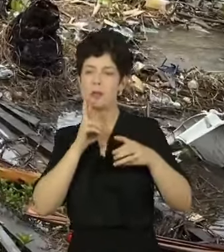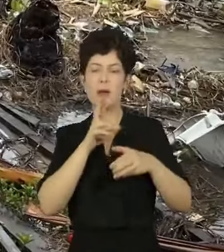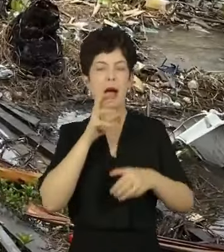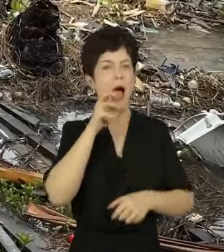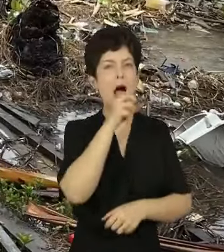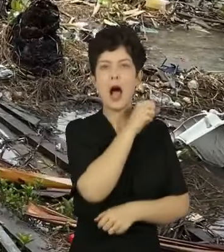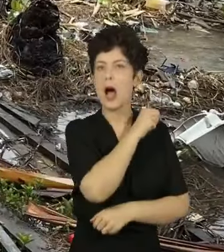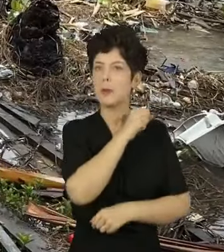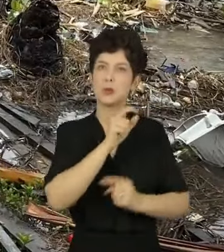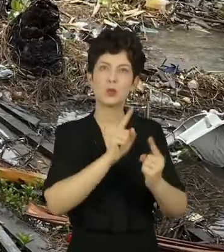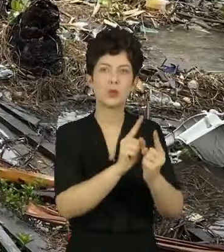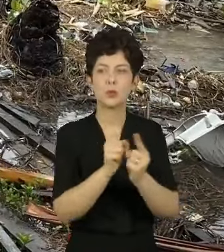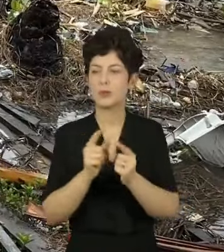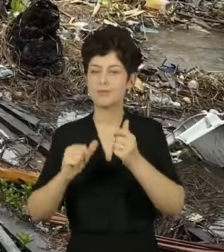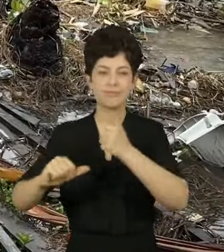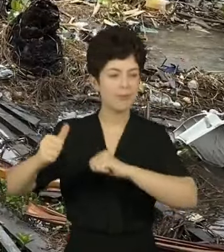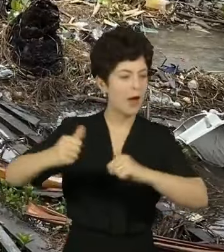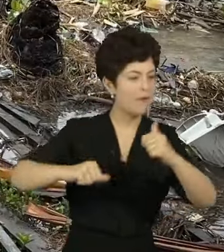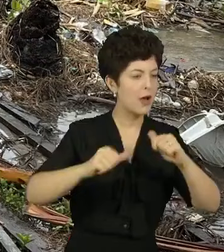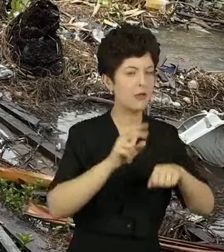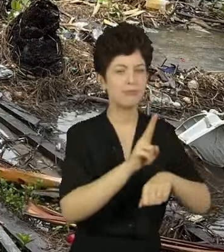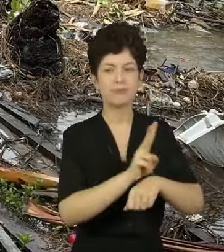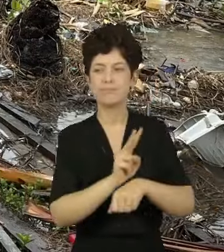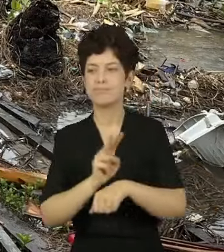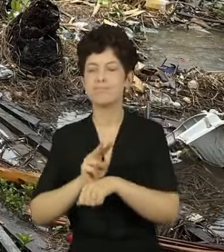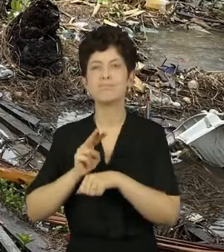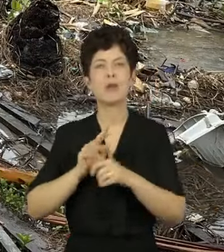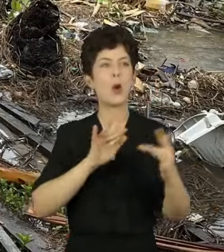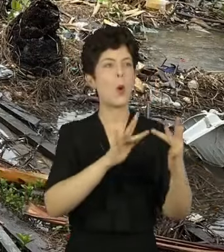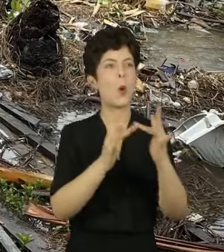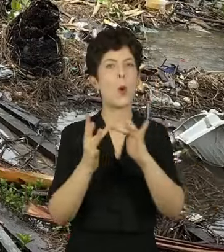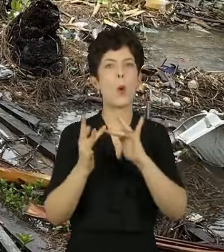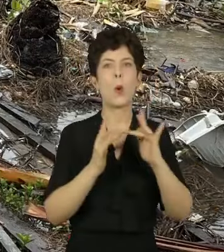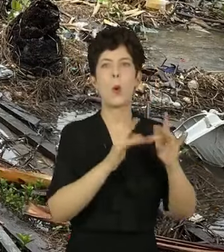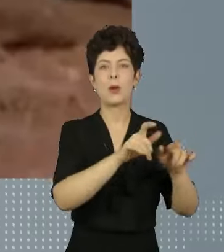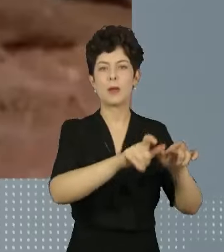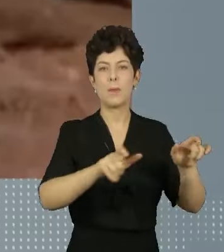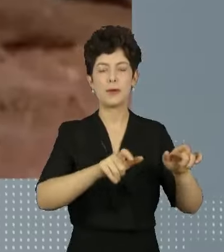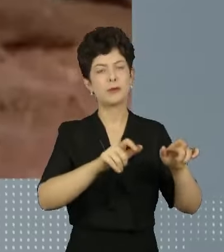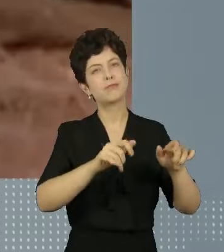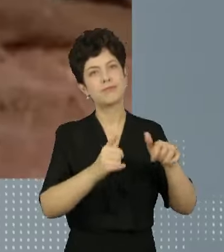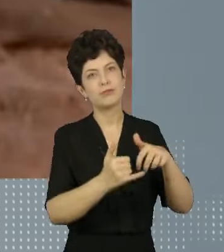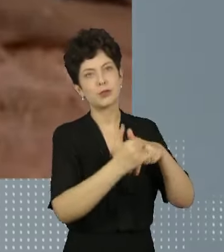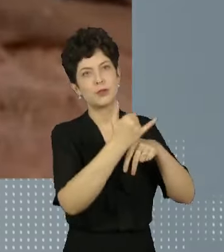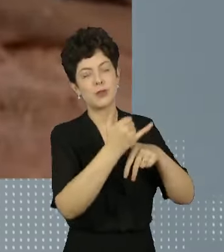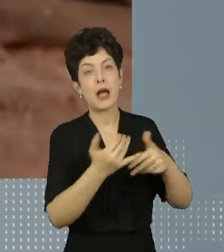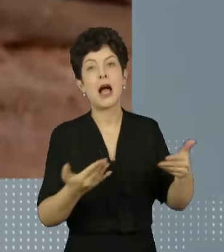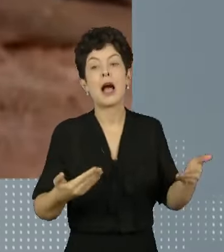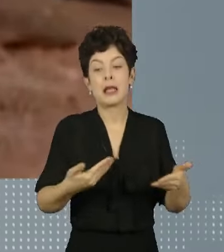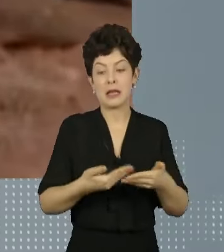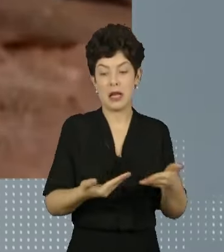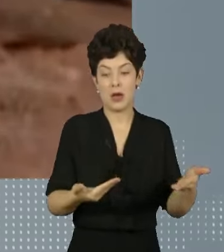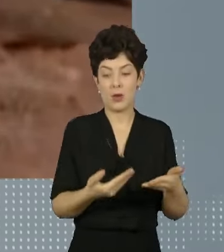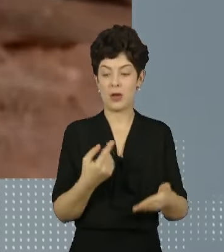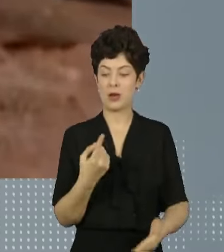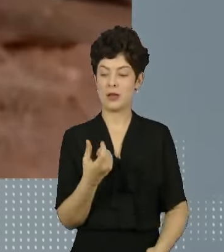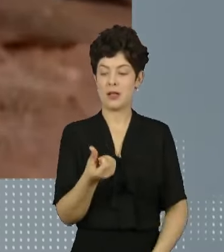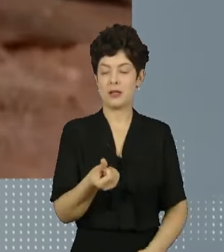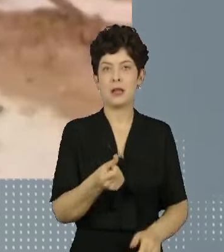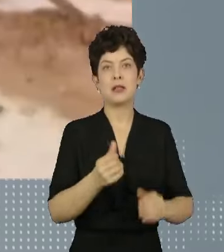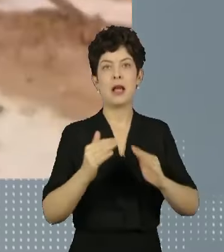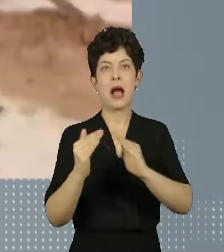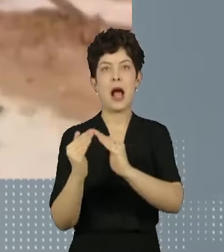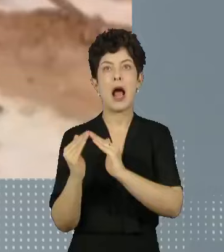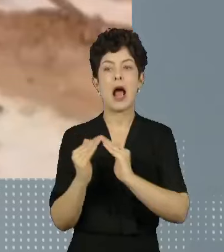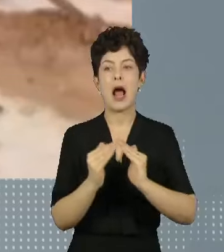rápidas já avaliou a situação das residências e está em contato com moradores afetados até o momento 16 casas com danos